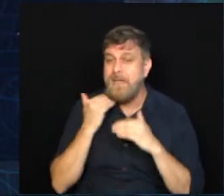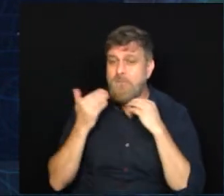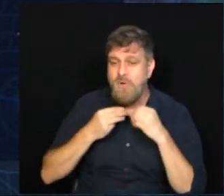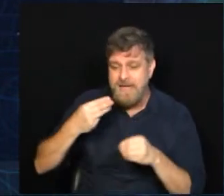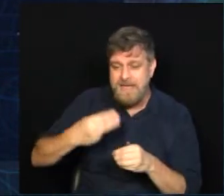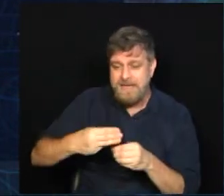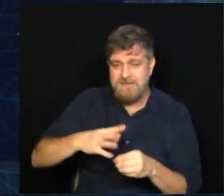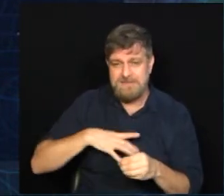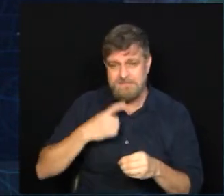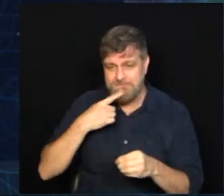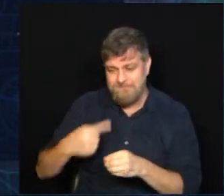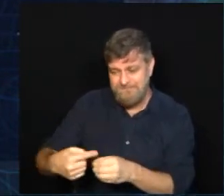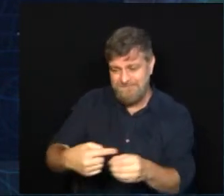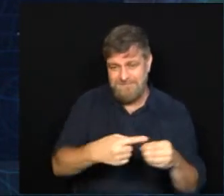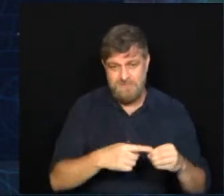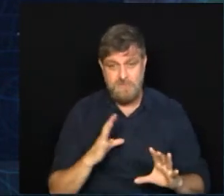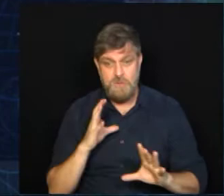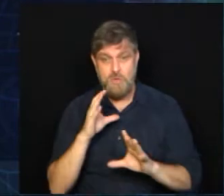são